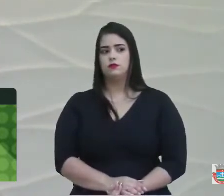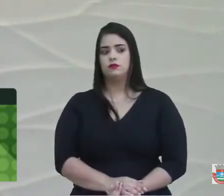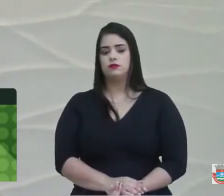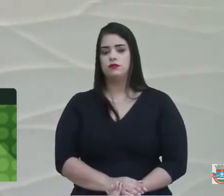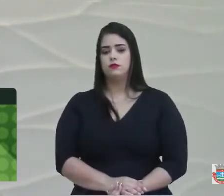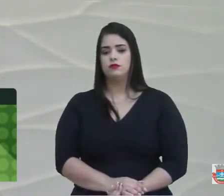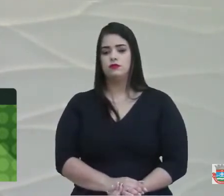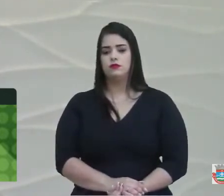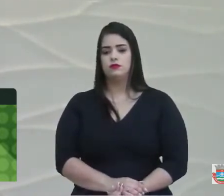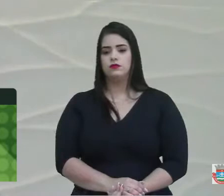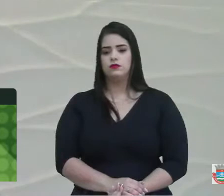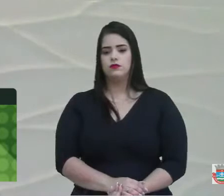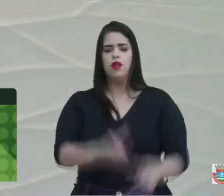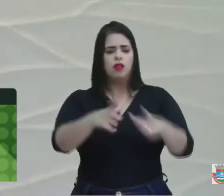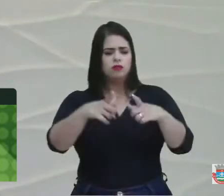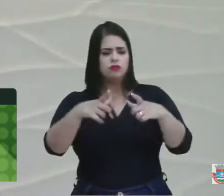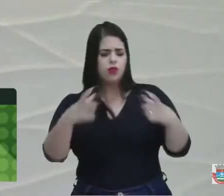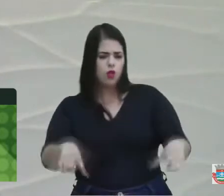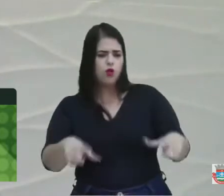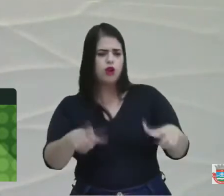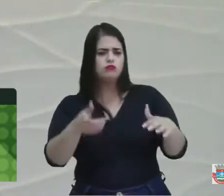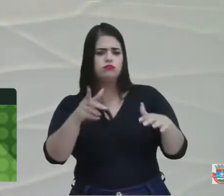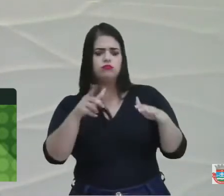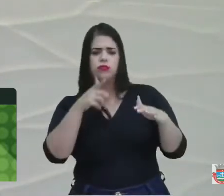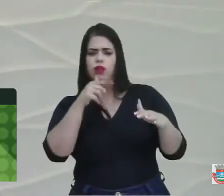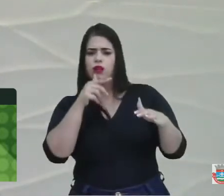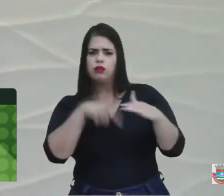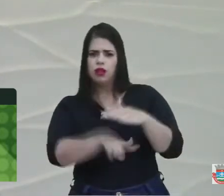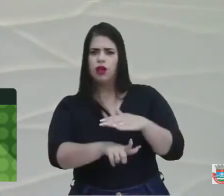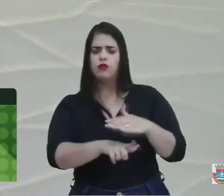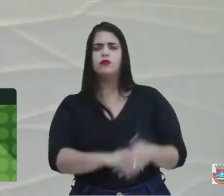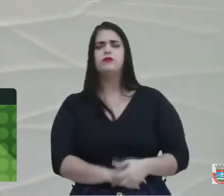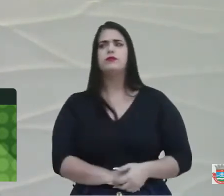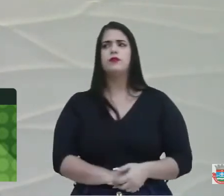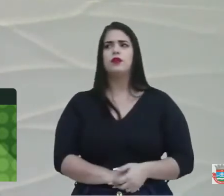cada cisterna, só para a população ter uma ideia, foram construídas,